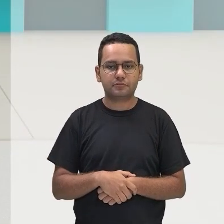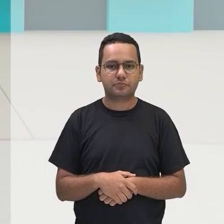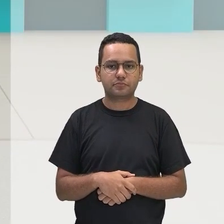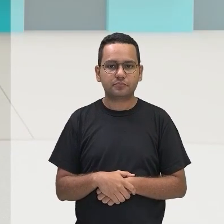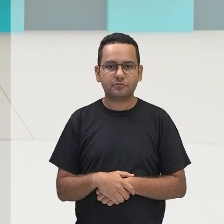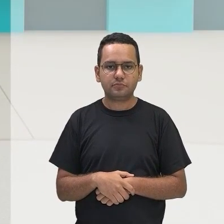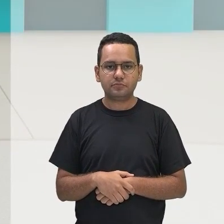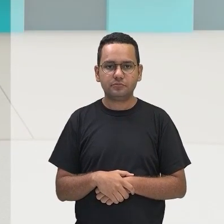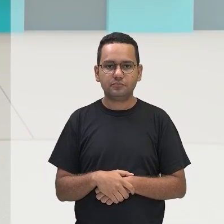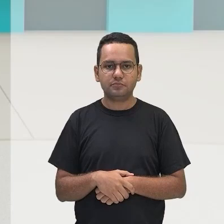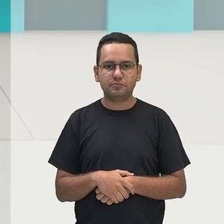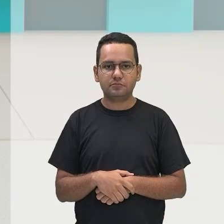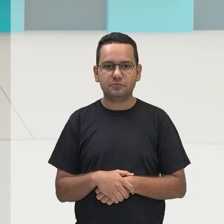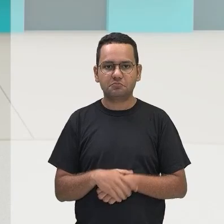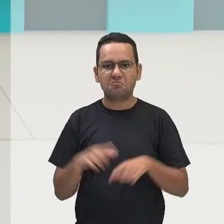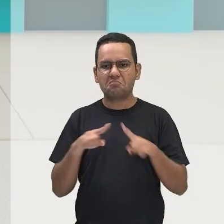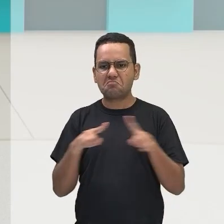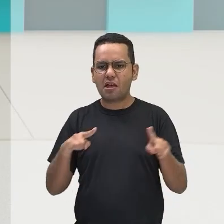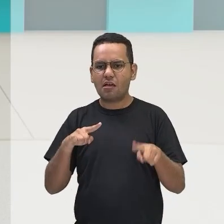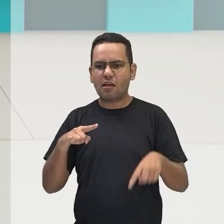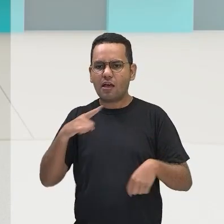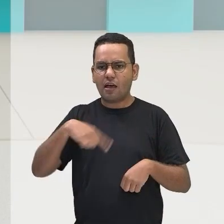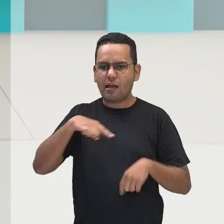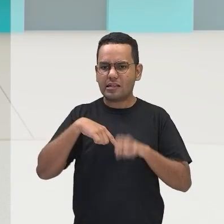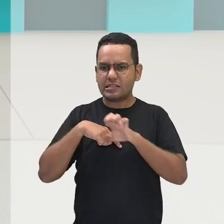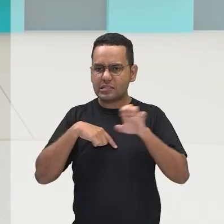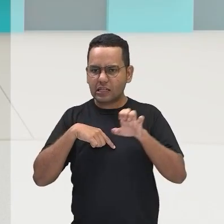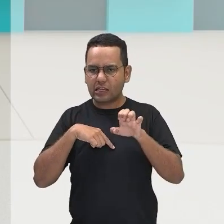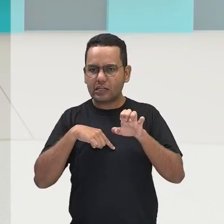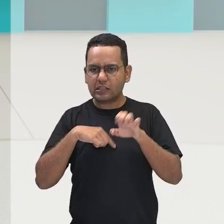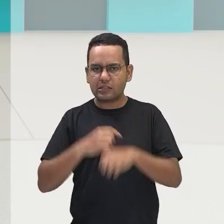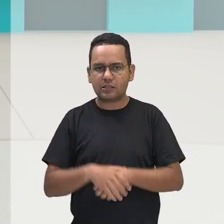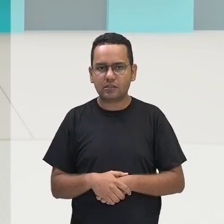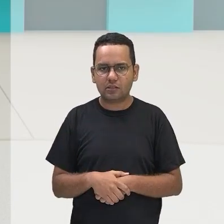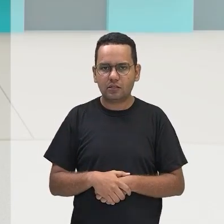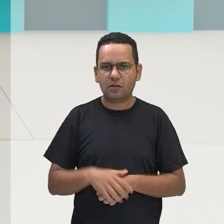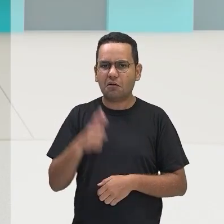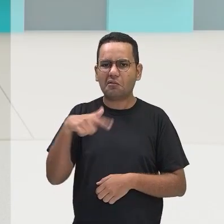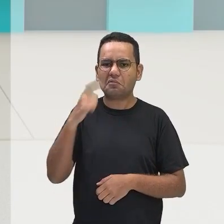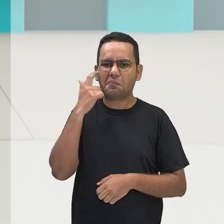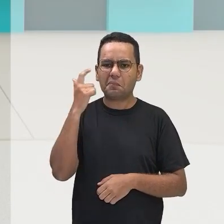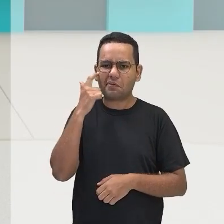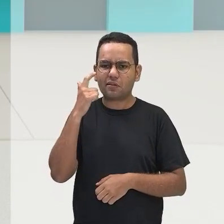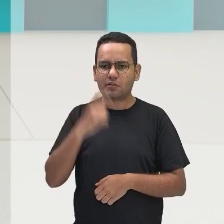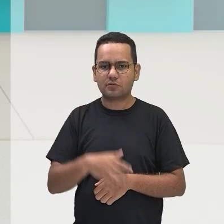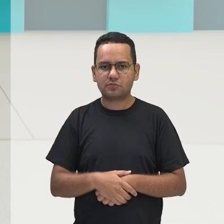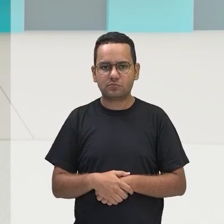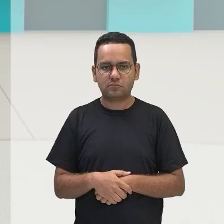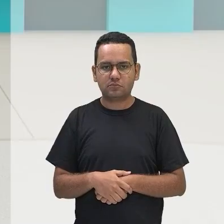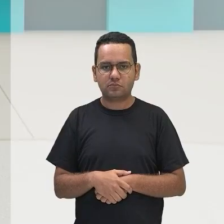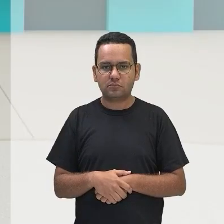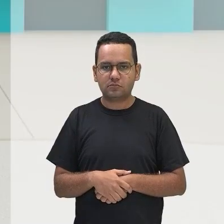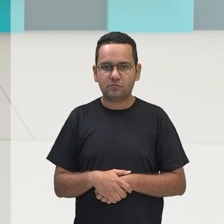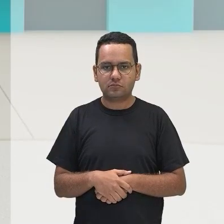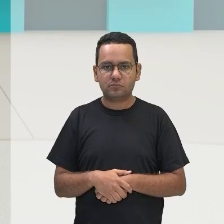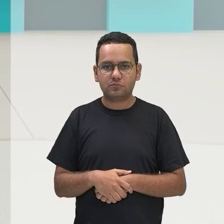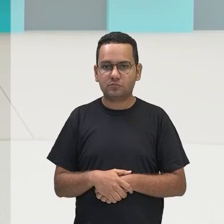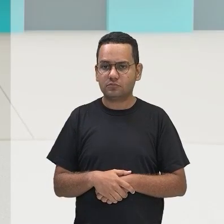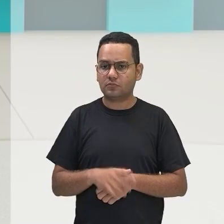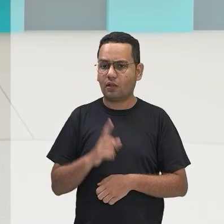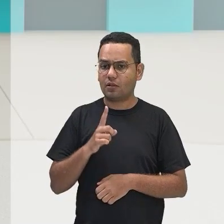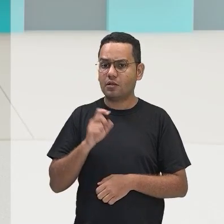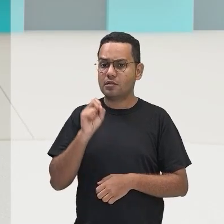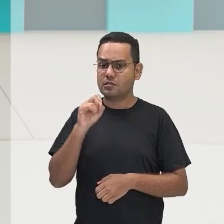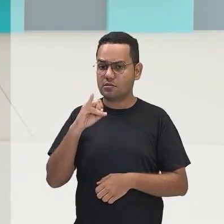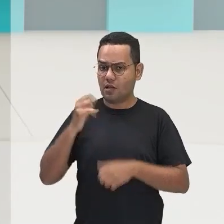não fica do lado esquerdo do peito. Como muitos pensam, né? Na verdade, se a gente for